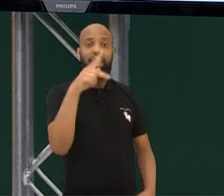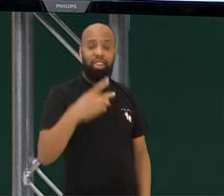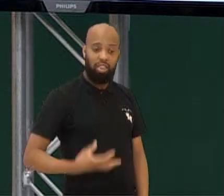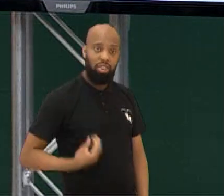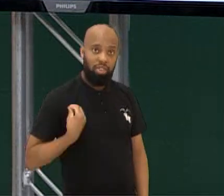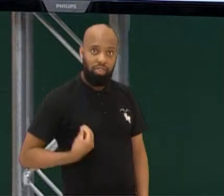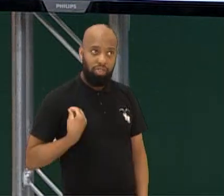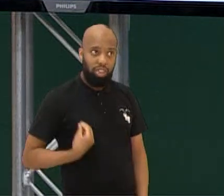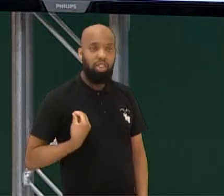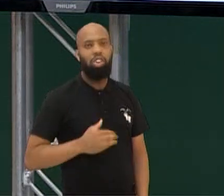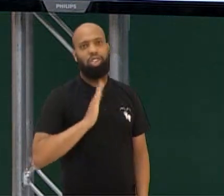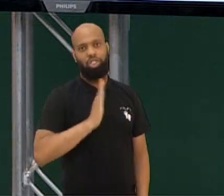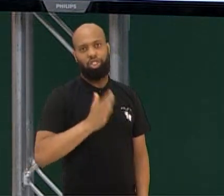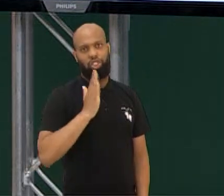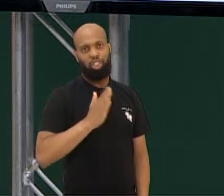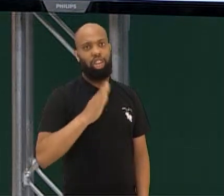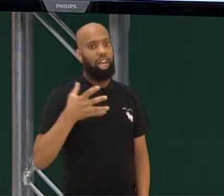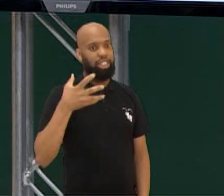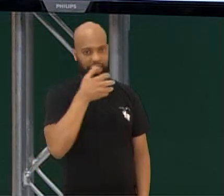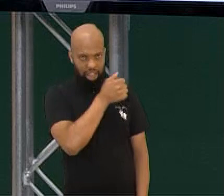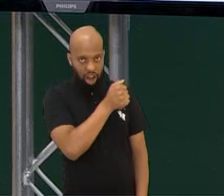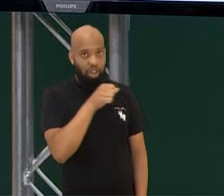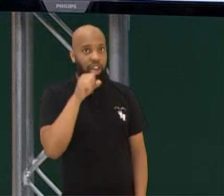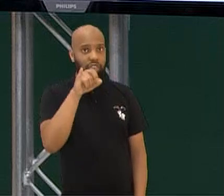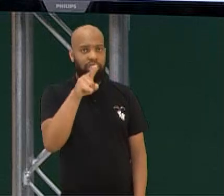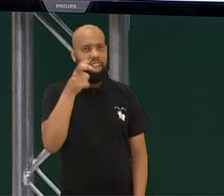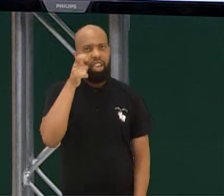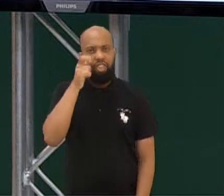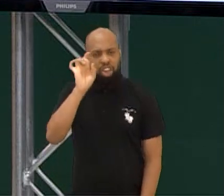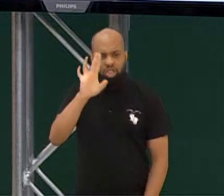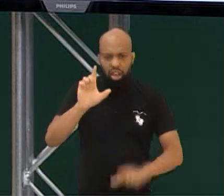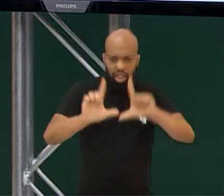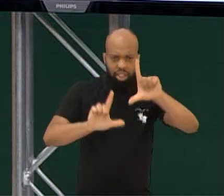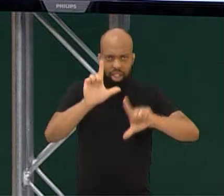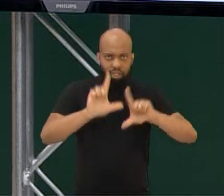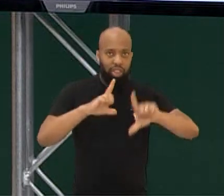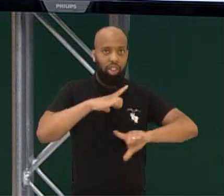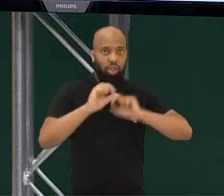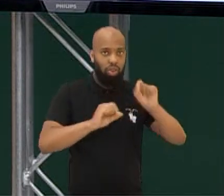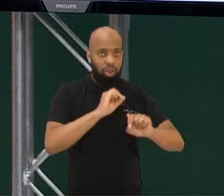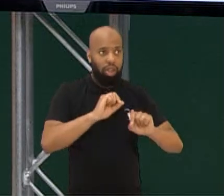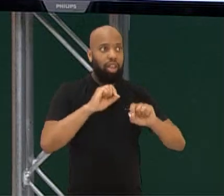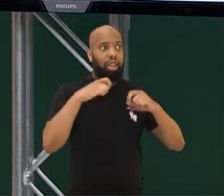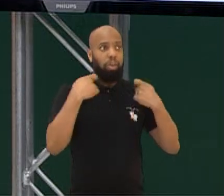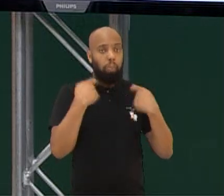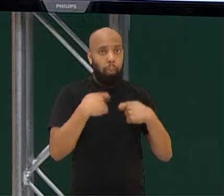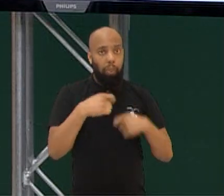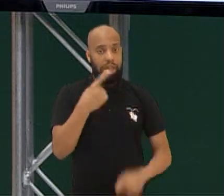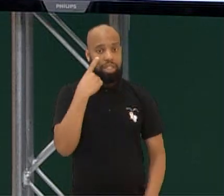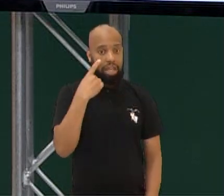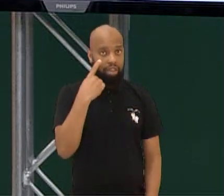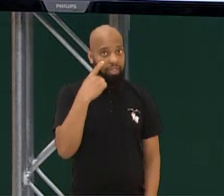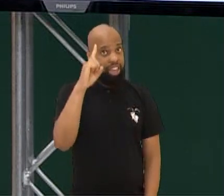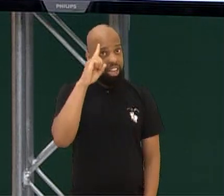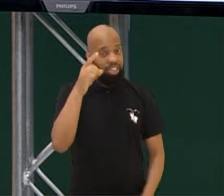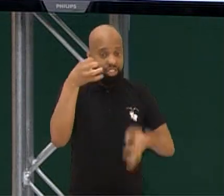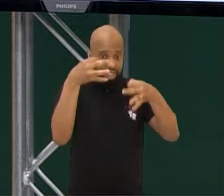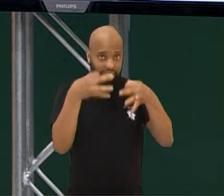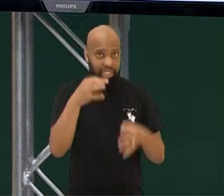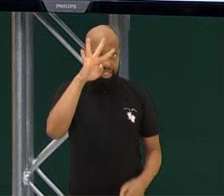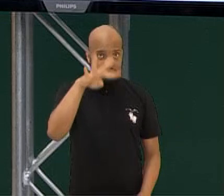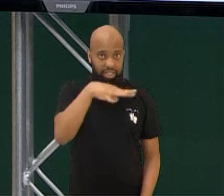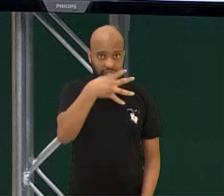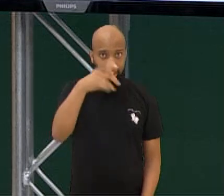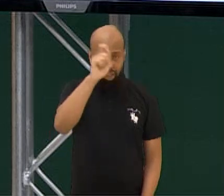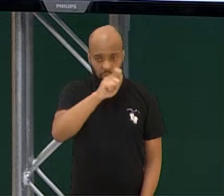computada, certo? Você que nos acompanha só pela televisão, perceba e acompanhe que a sua escola tem lá um